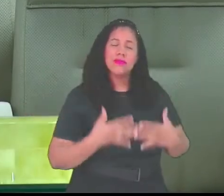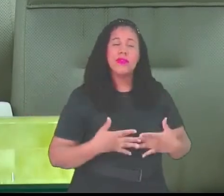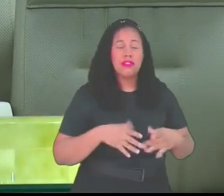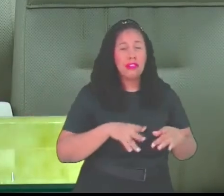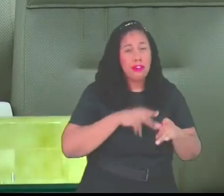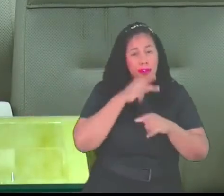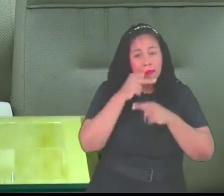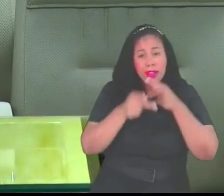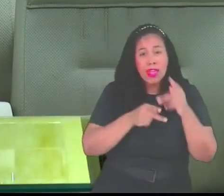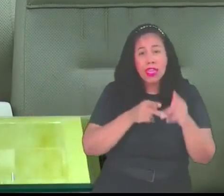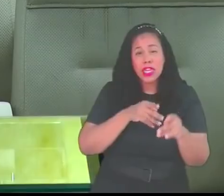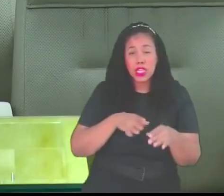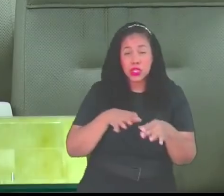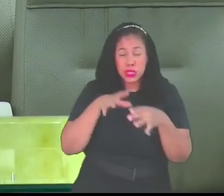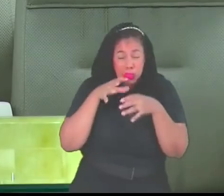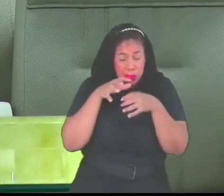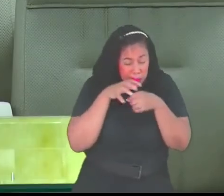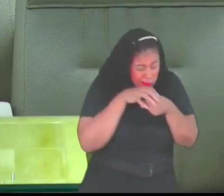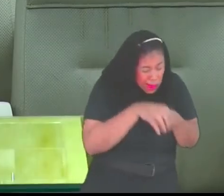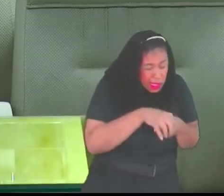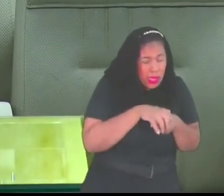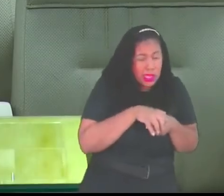falando da opressão dos homens.